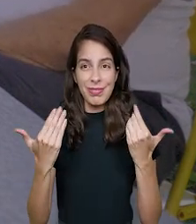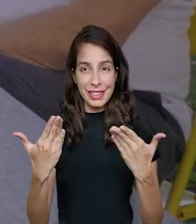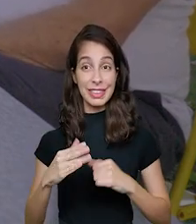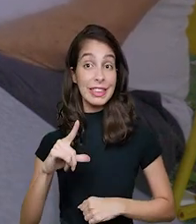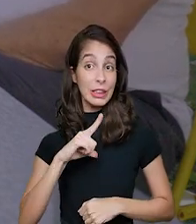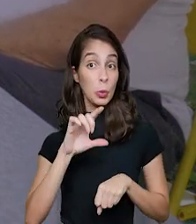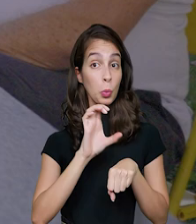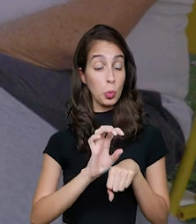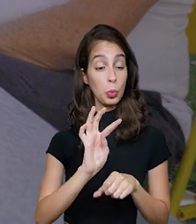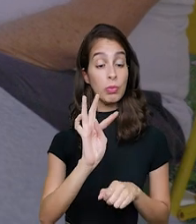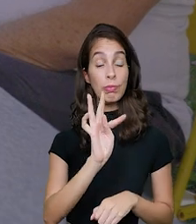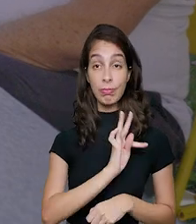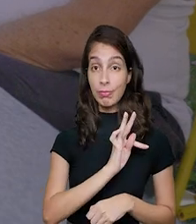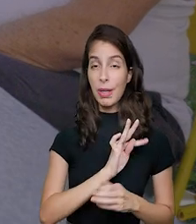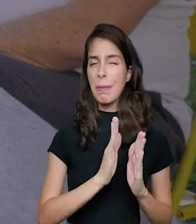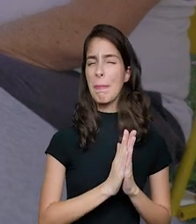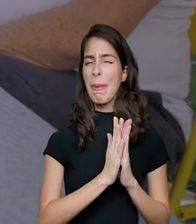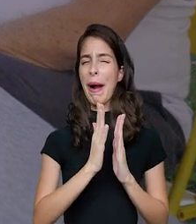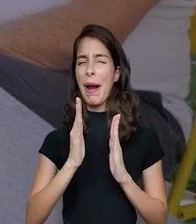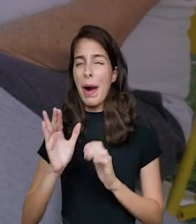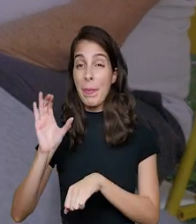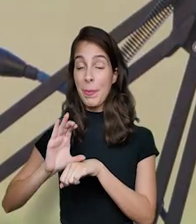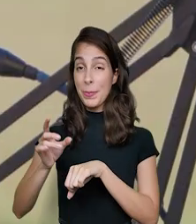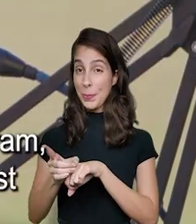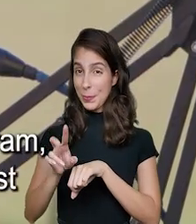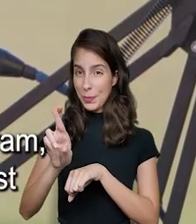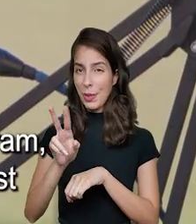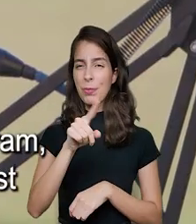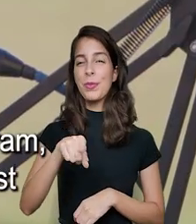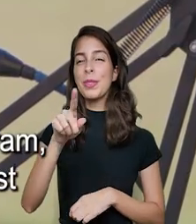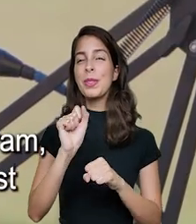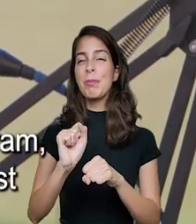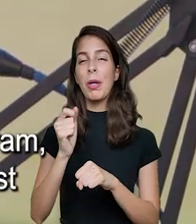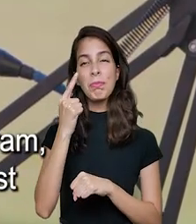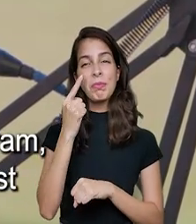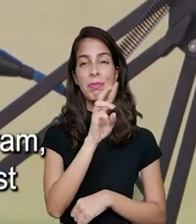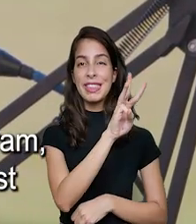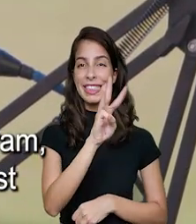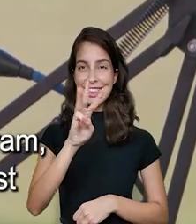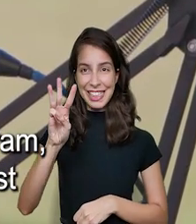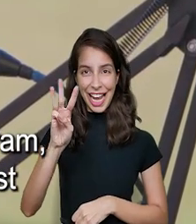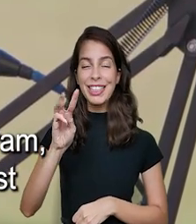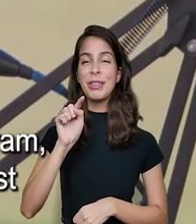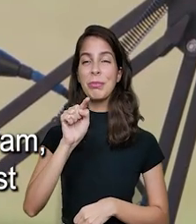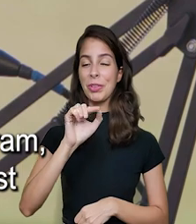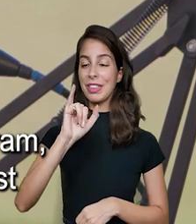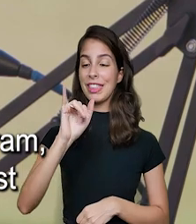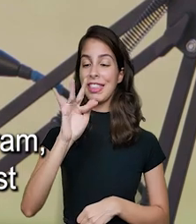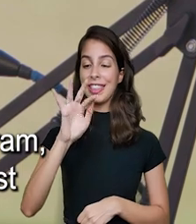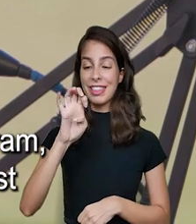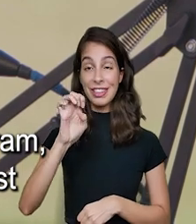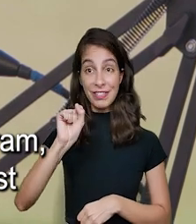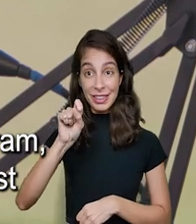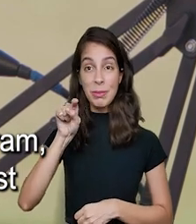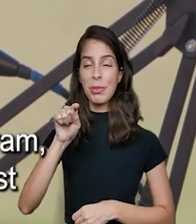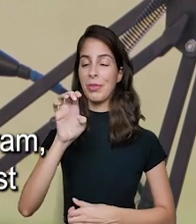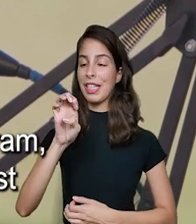beneficiados isso tudo você pode saber lá no www.ifs.edu.br